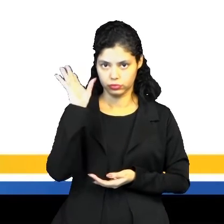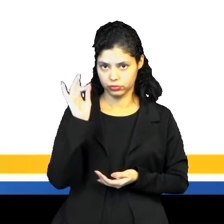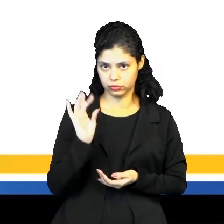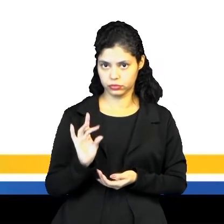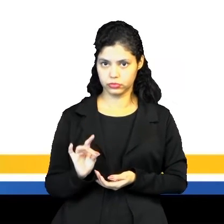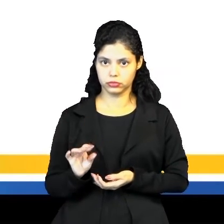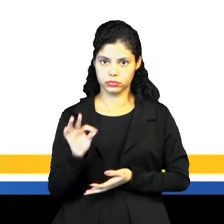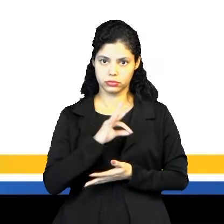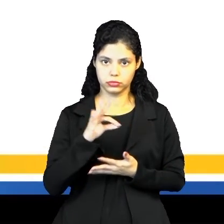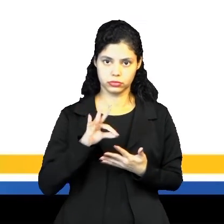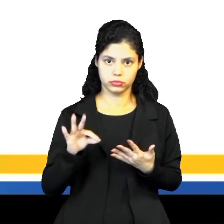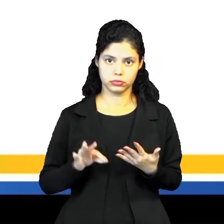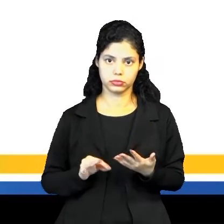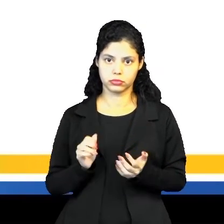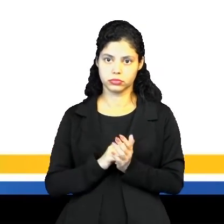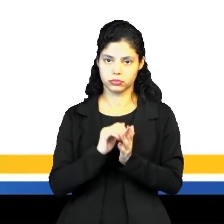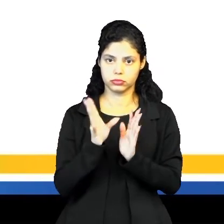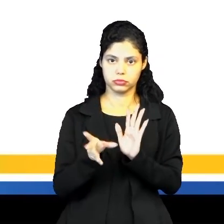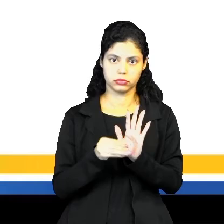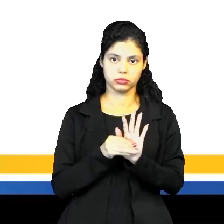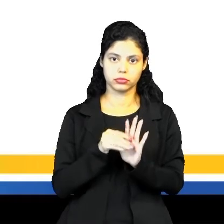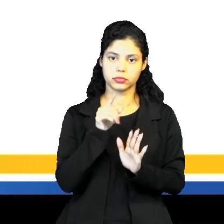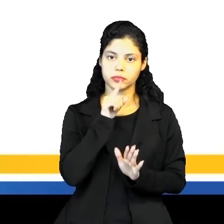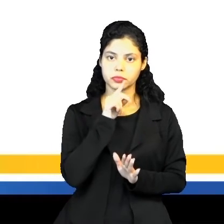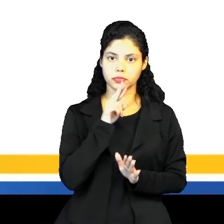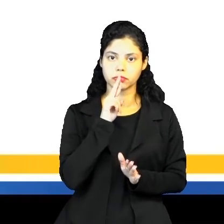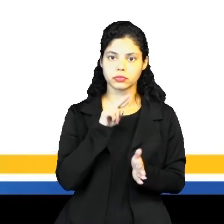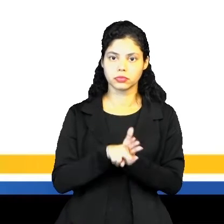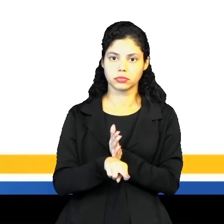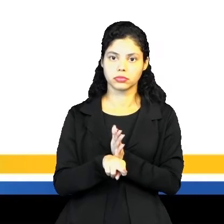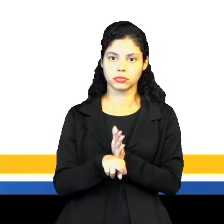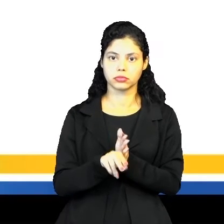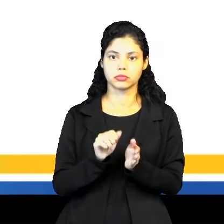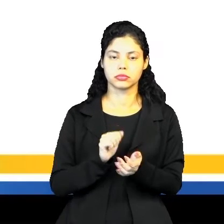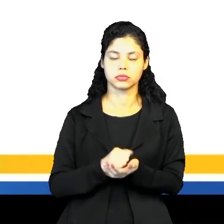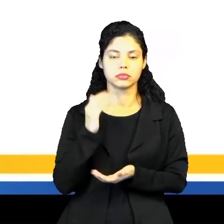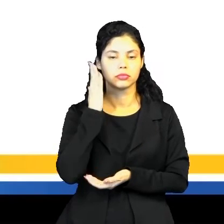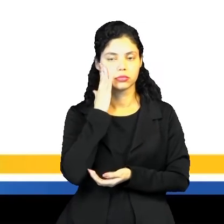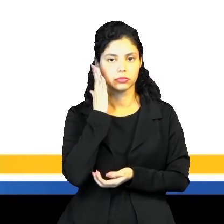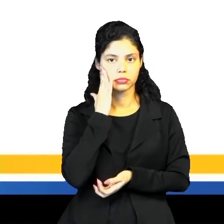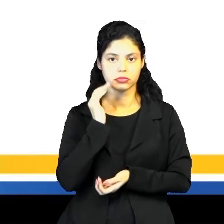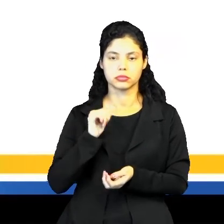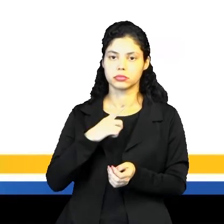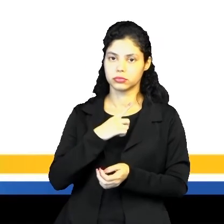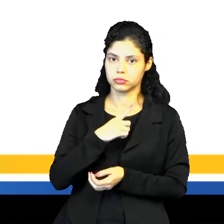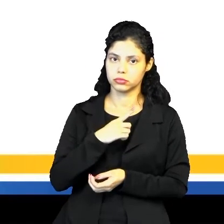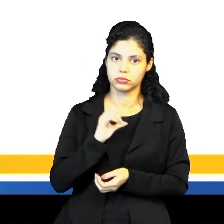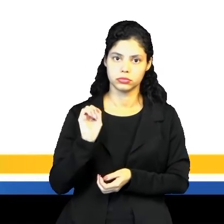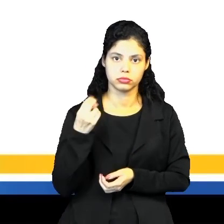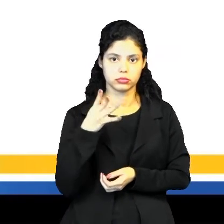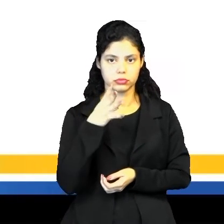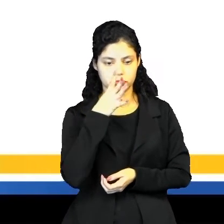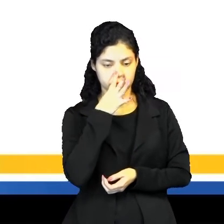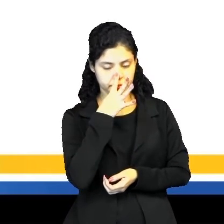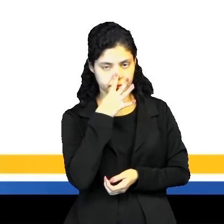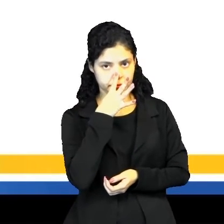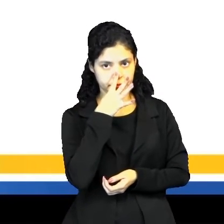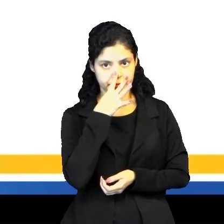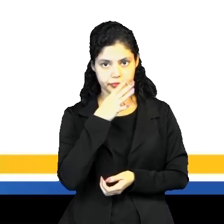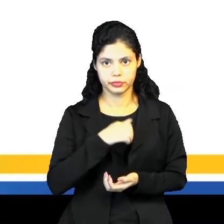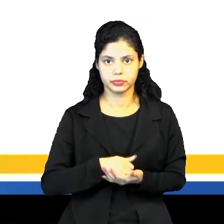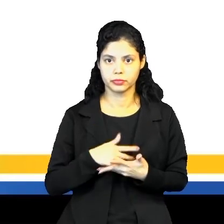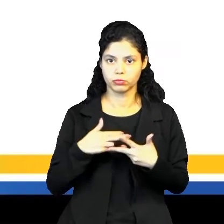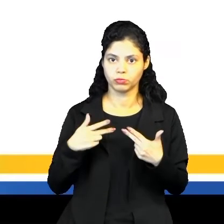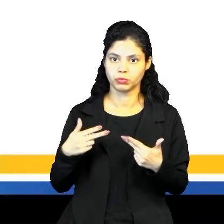destacando também esses elementos do campo, né, colocando toda a sua questão de se inclinar, ou seja, se entender a fazer ou admirar